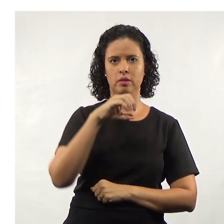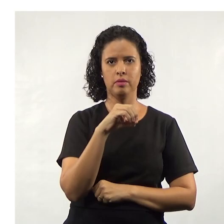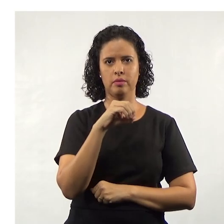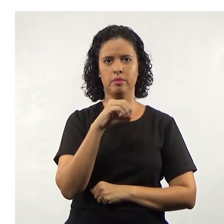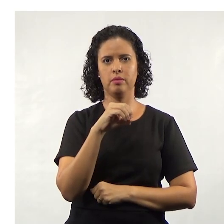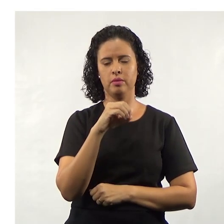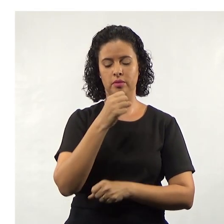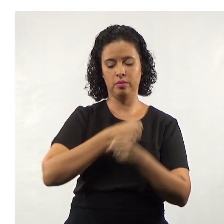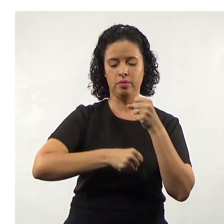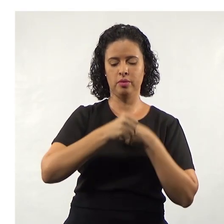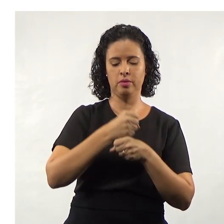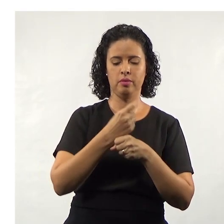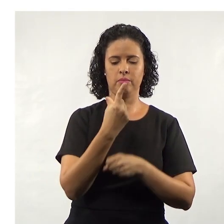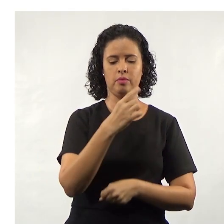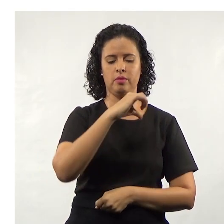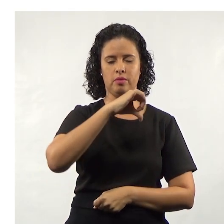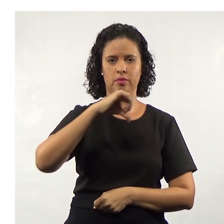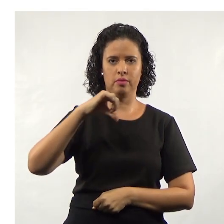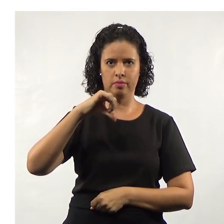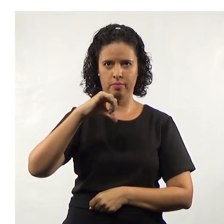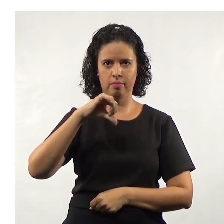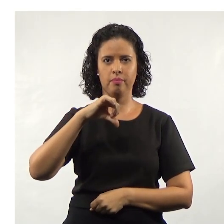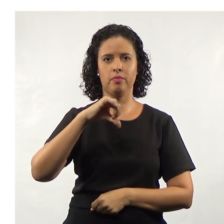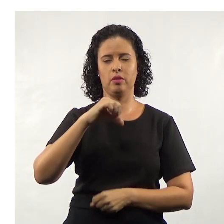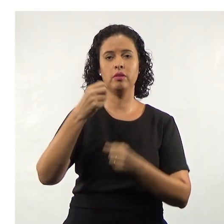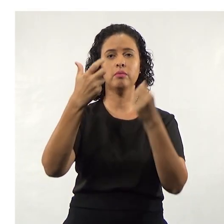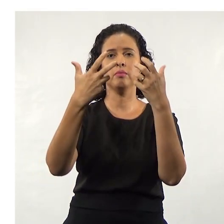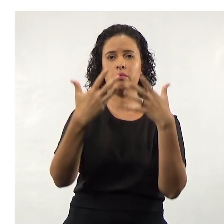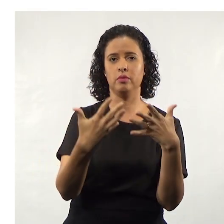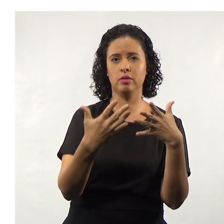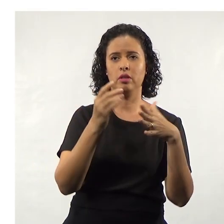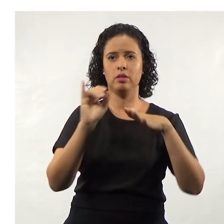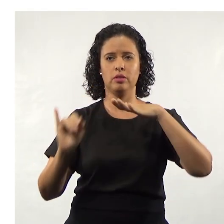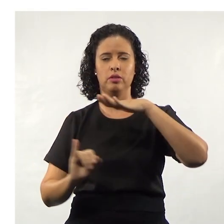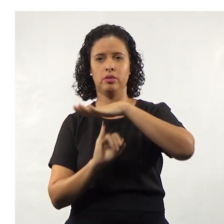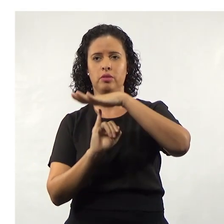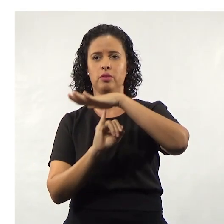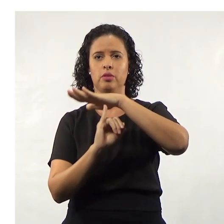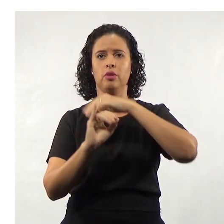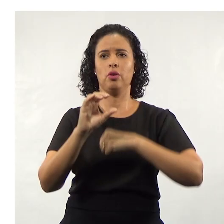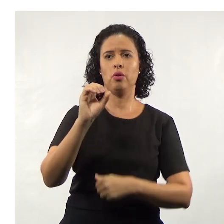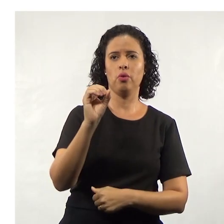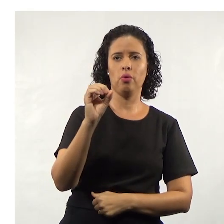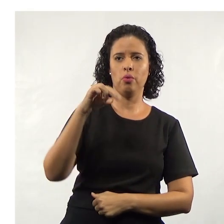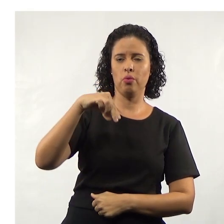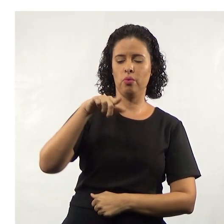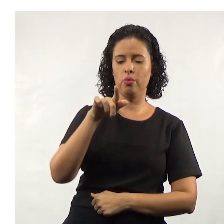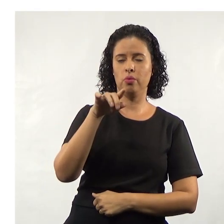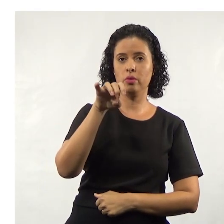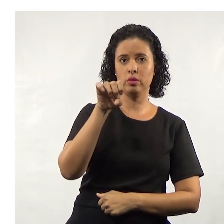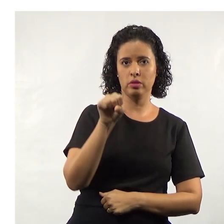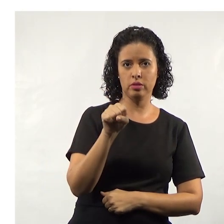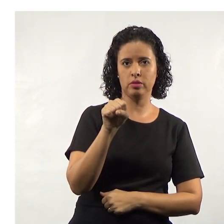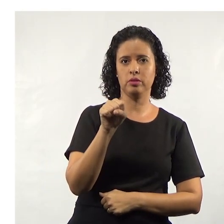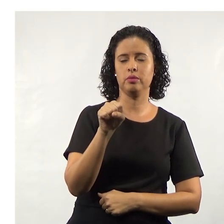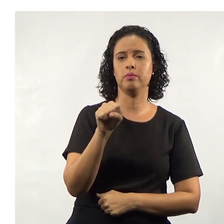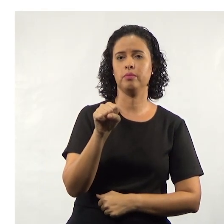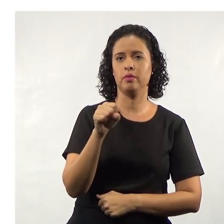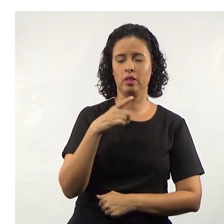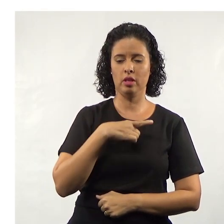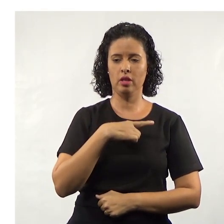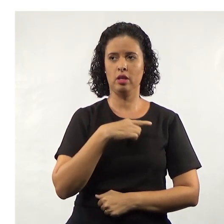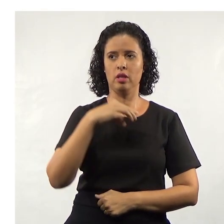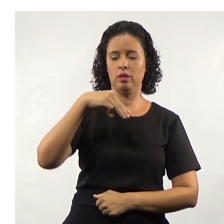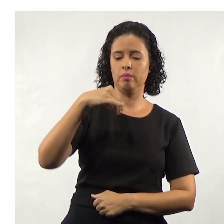as organizações sem fins lucrativos pudessem oferecer o microcrédito, tais como as ONGs, né,